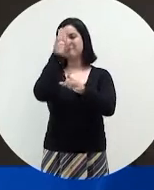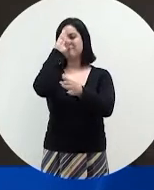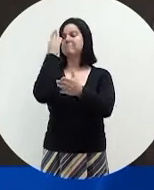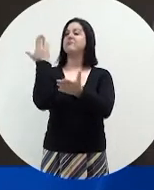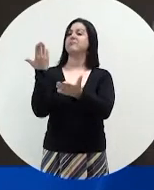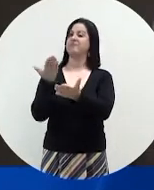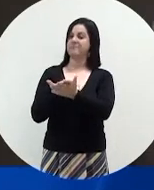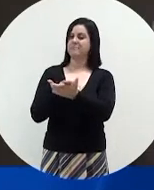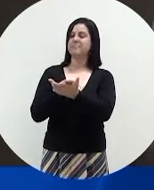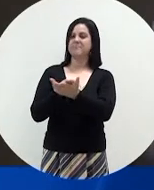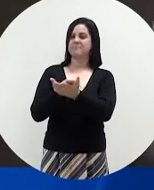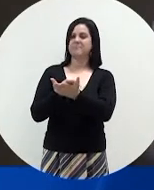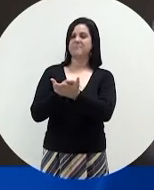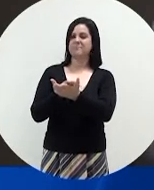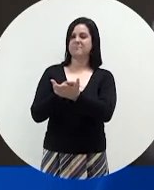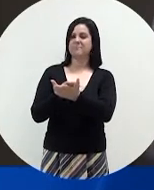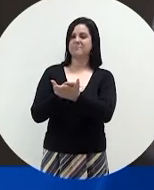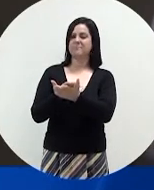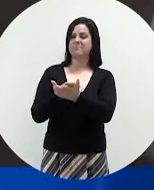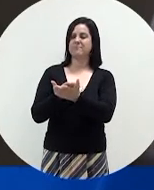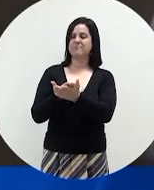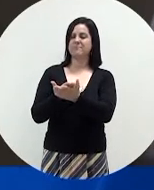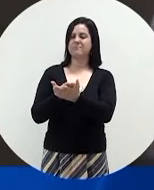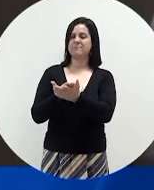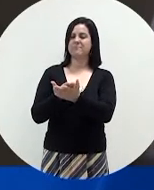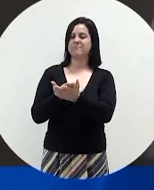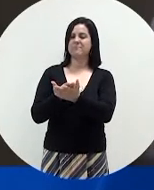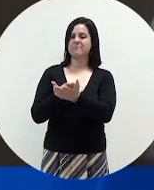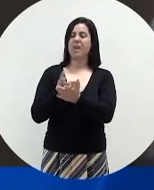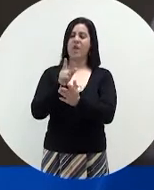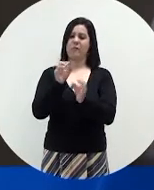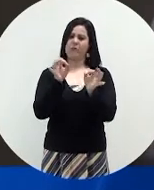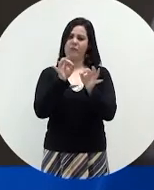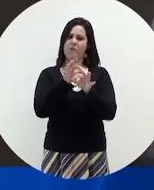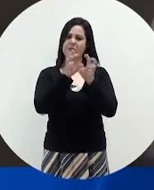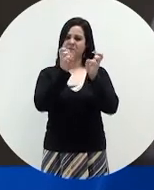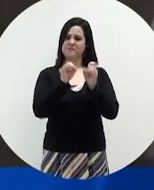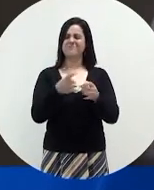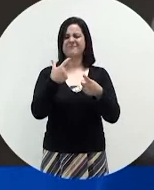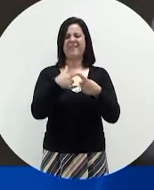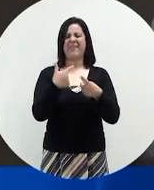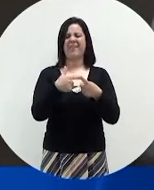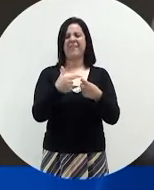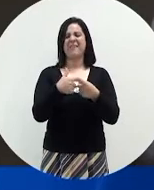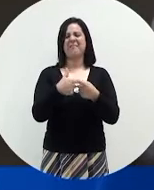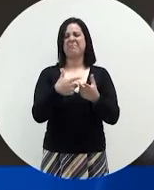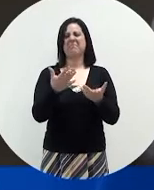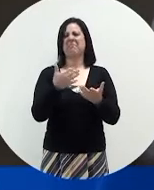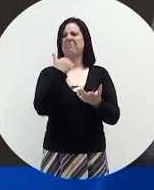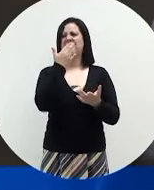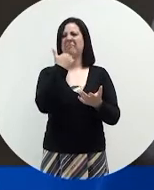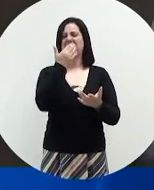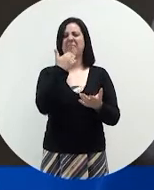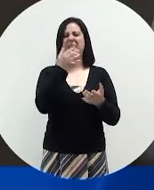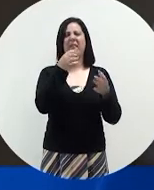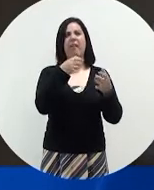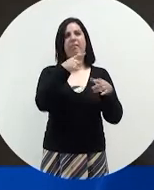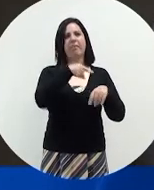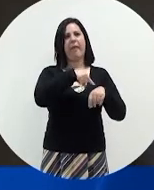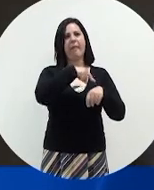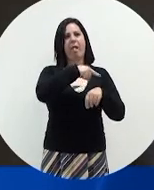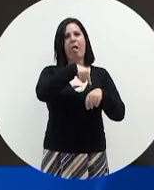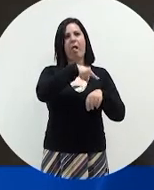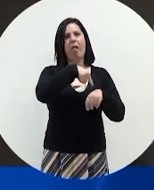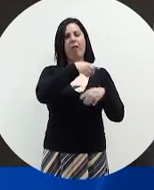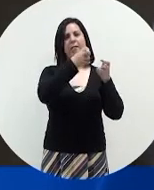A Bíblia inteira vai falar sobre isso. E sabe, se eu tiver um pouquinho de lógica, eu também